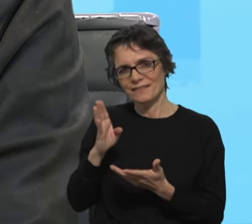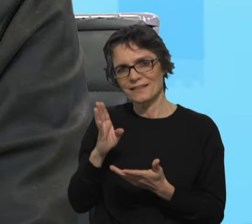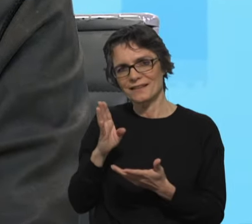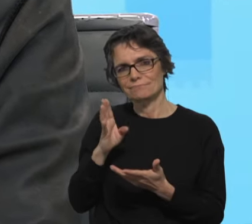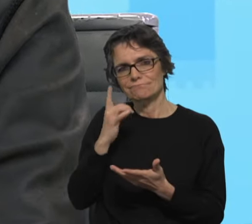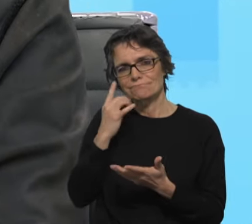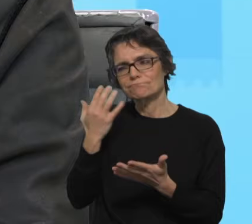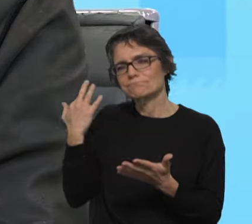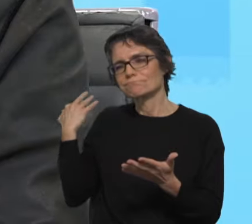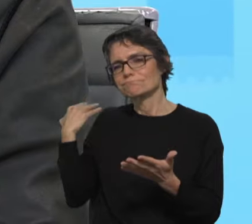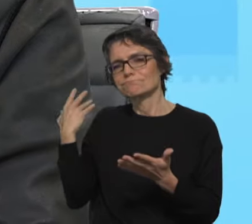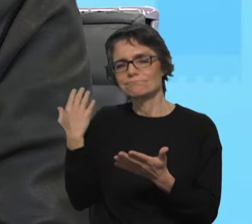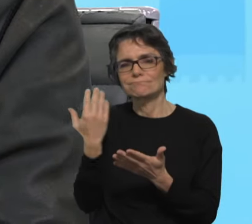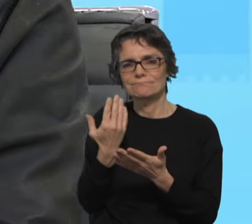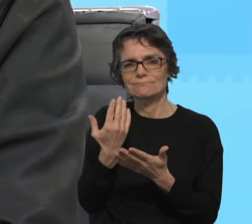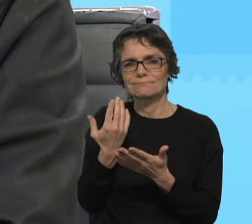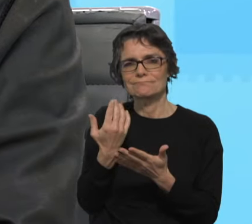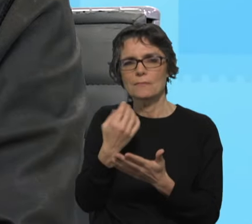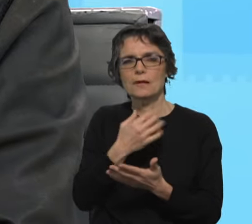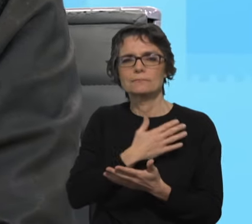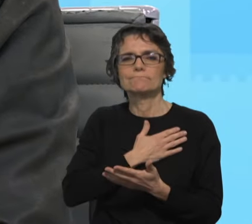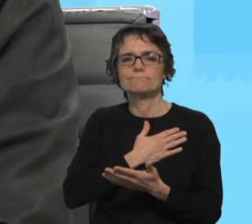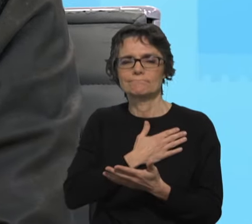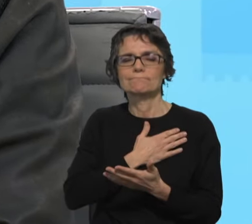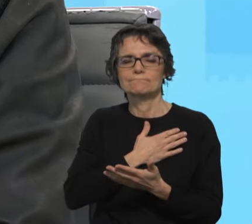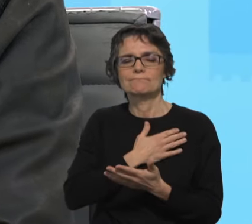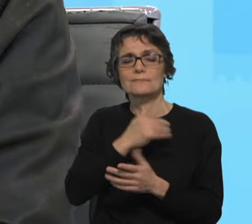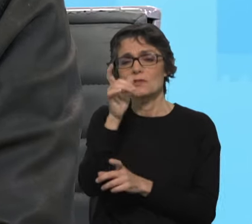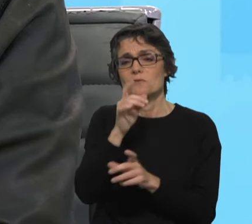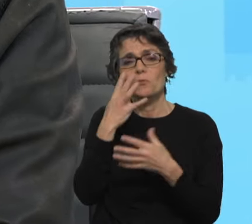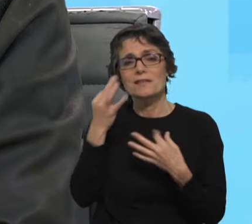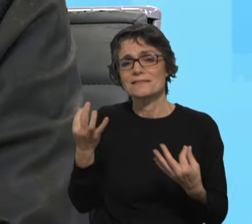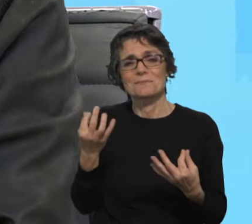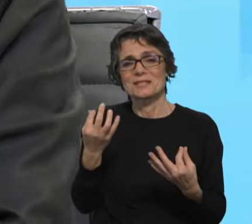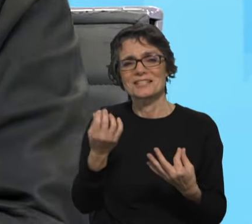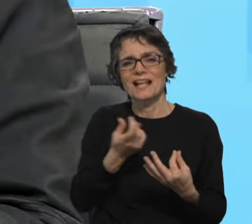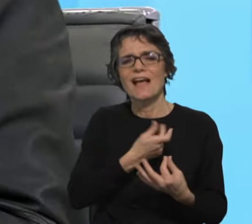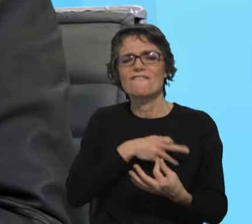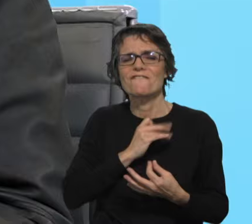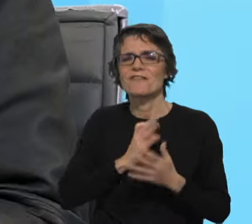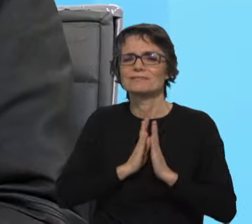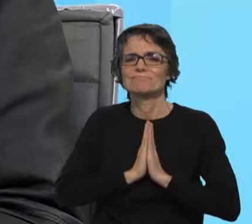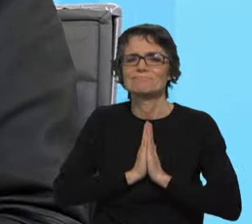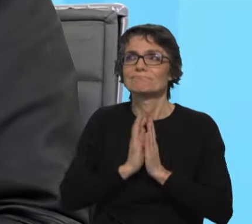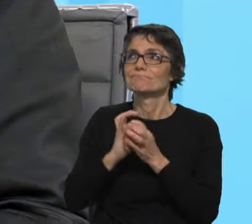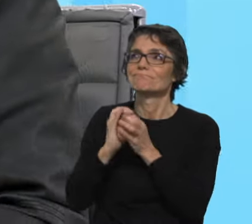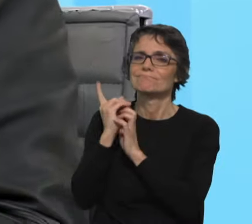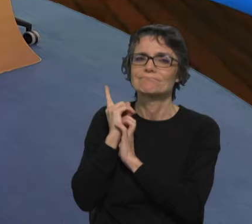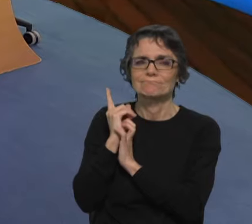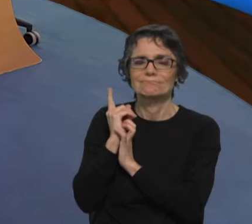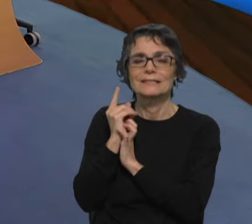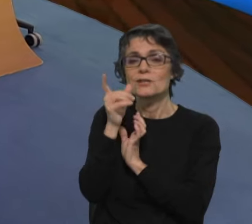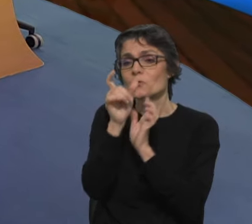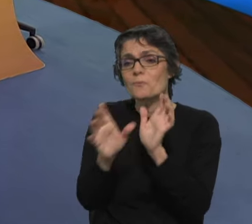encontrar na na fé da da gente simples das nossas terras São pessoas que e